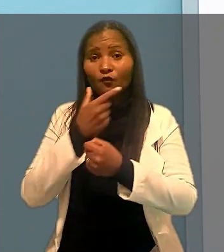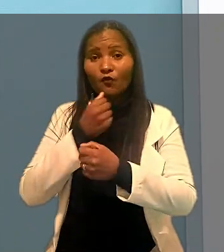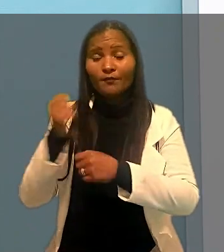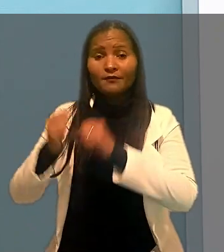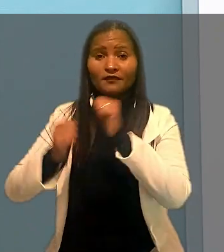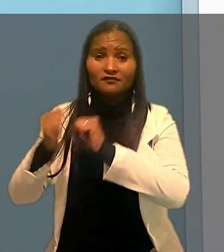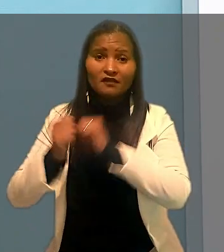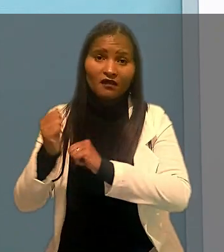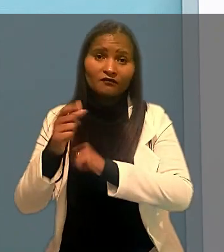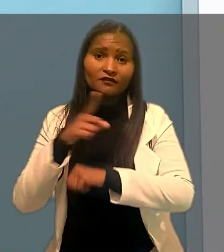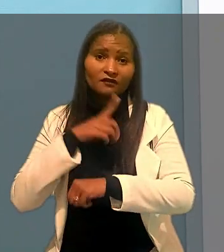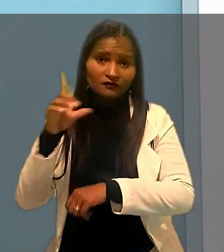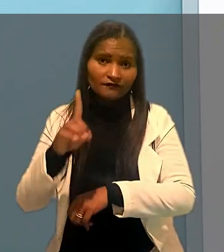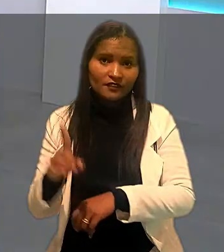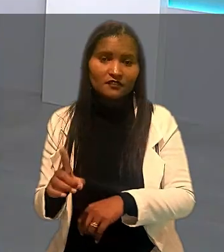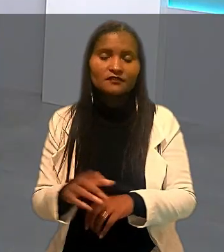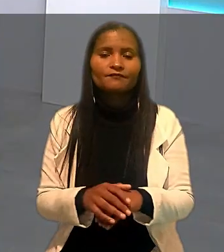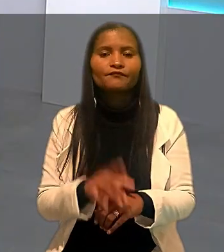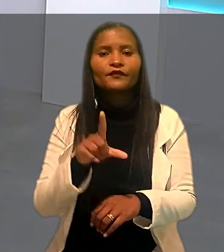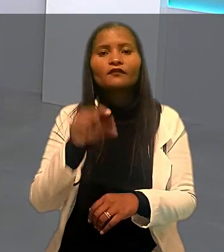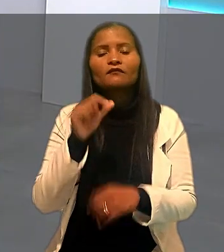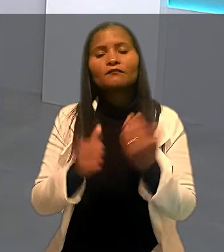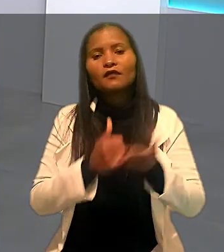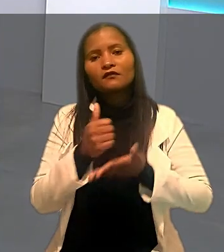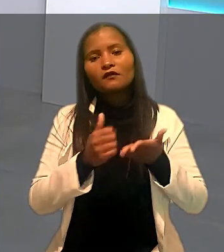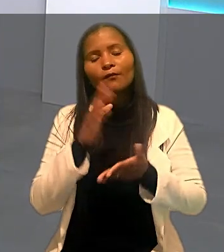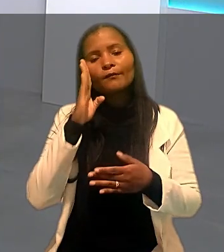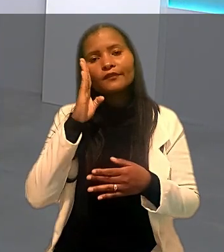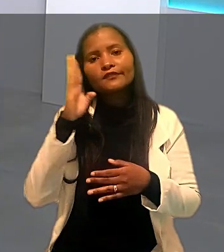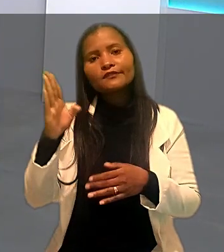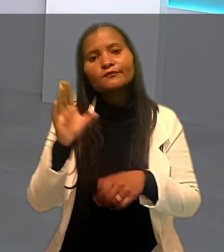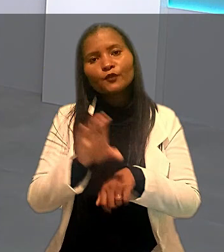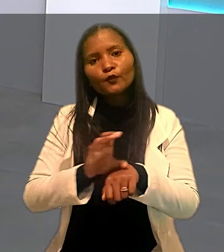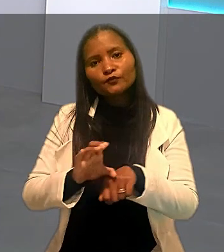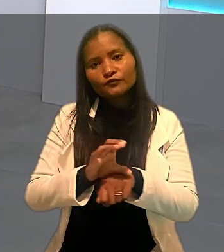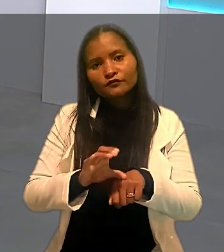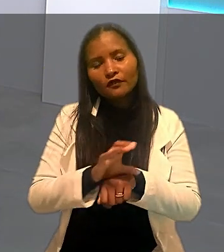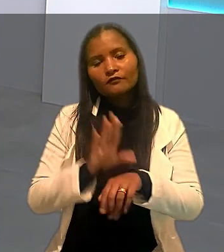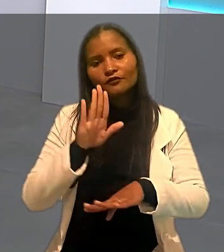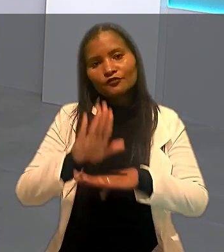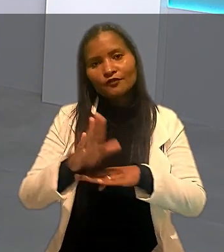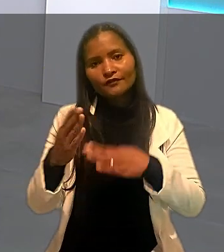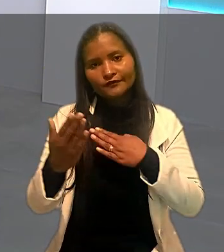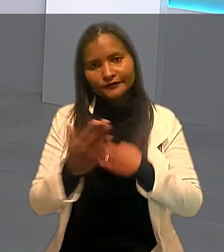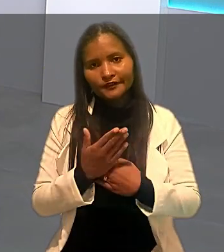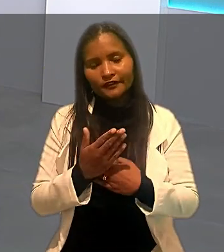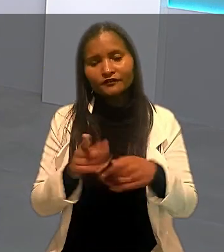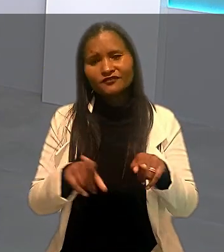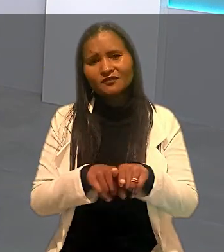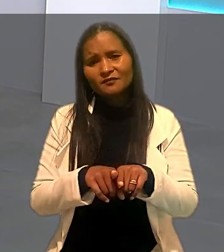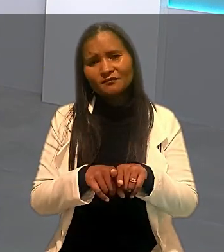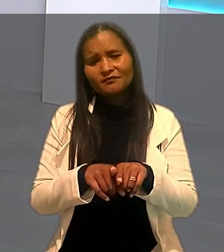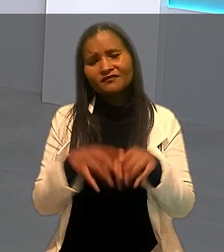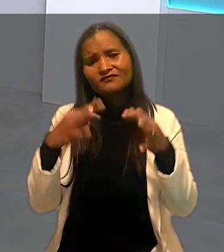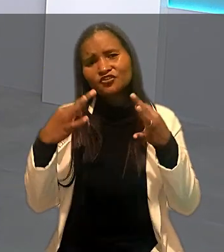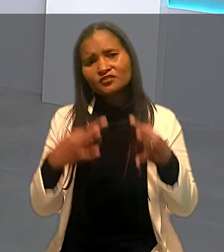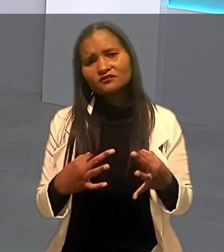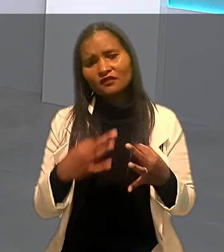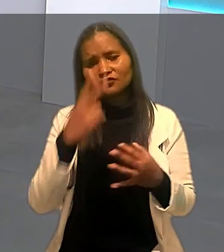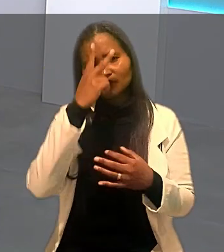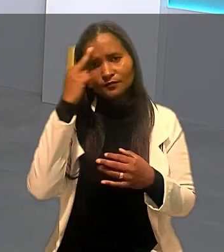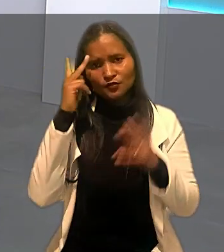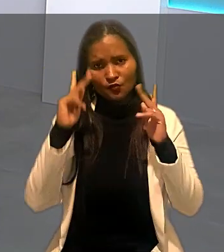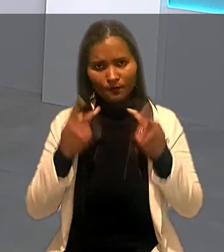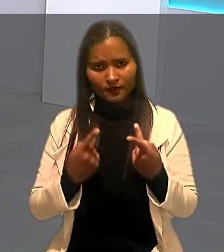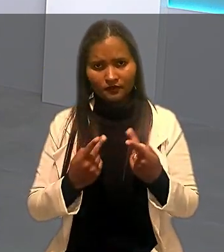de um empresário com deficiência. A decisão se baseou nos princípios constitucionais da solidariedade e da dignidade da